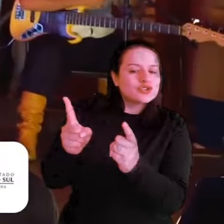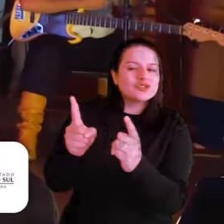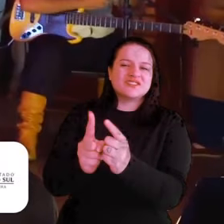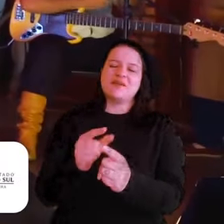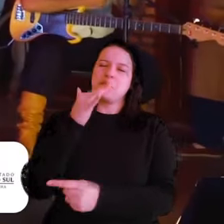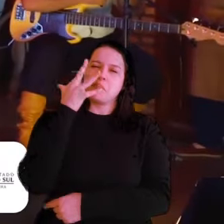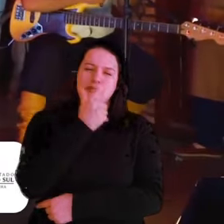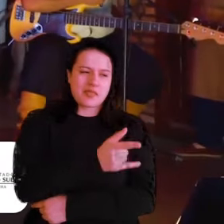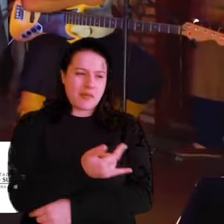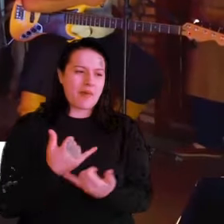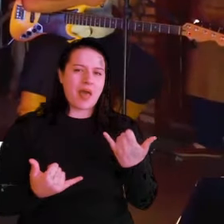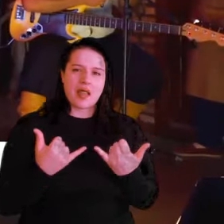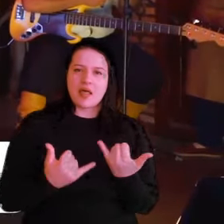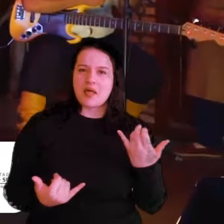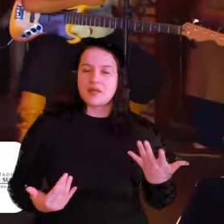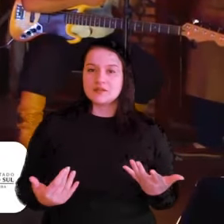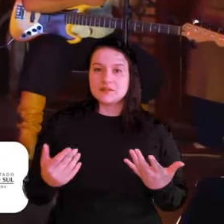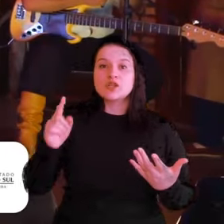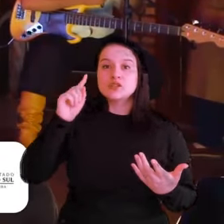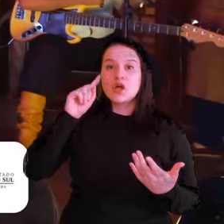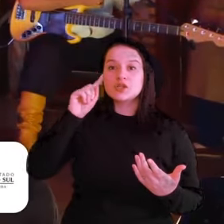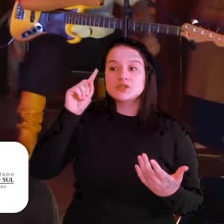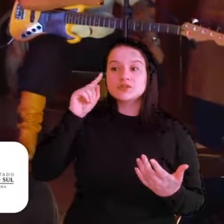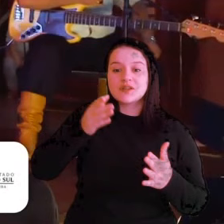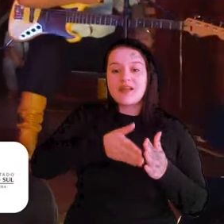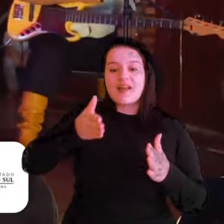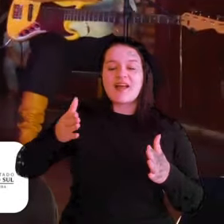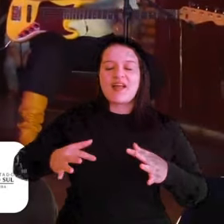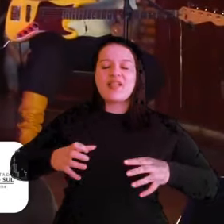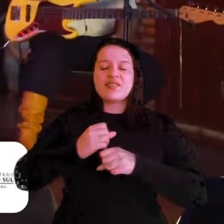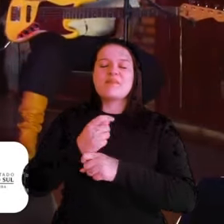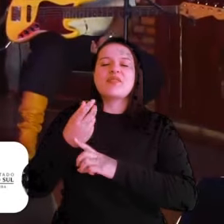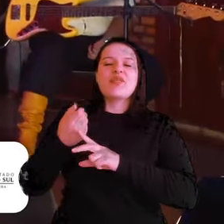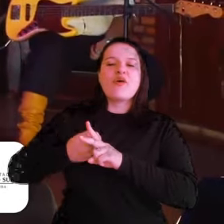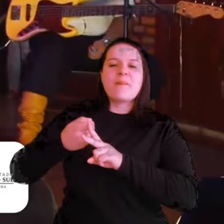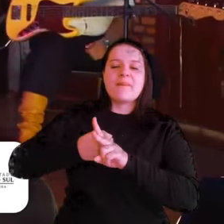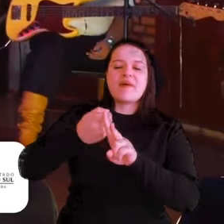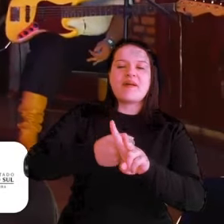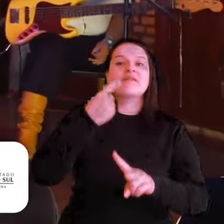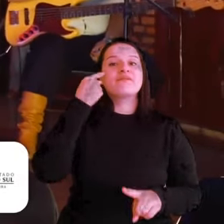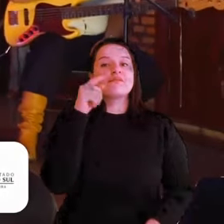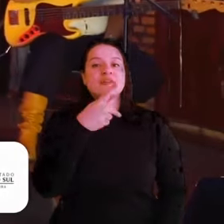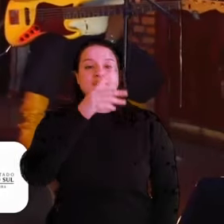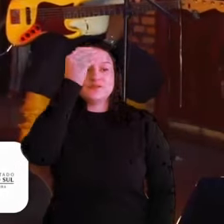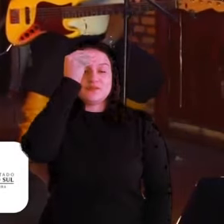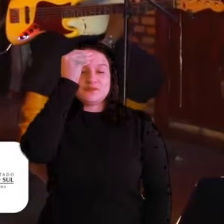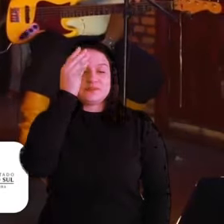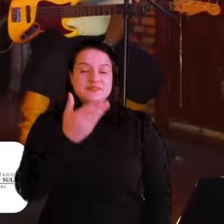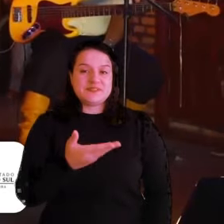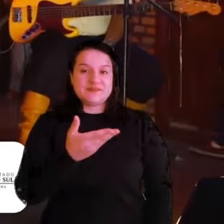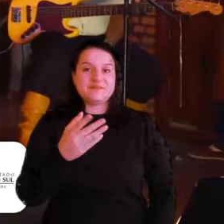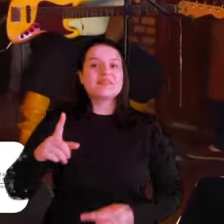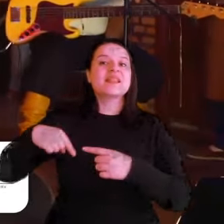dias. Tá bonito demais, né, tio Chiquito? É, todos os dias, cada 60 dias. Olha ali, ó. Olha o sobrinho ali, ó. Quer dois tomos